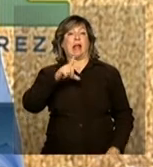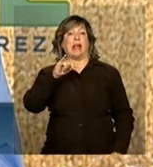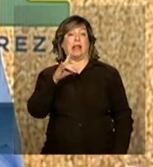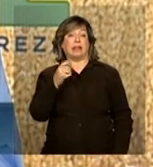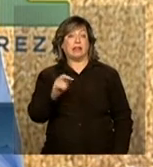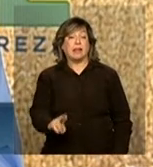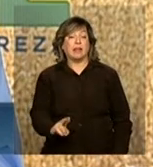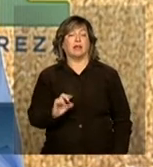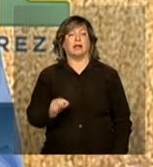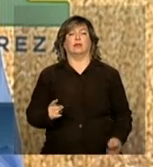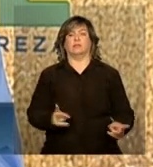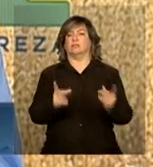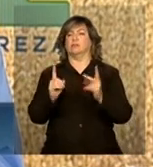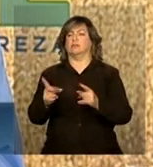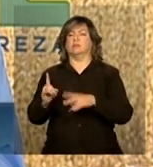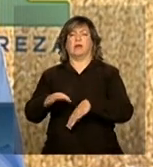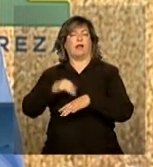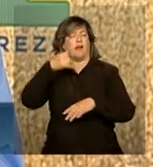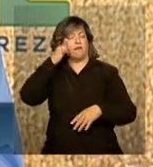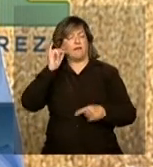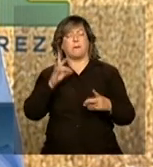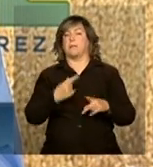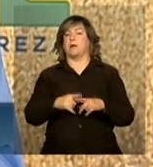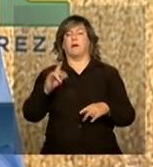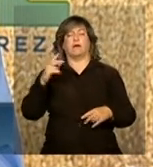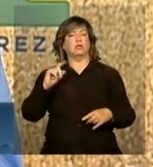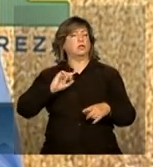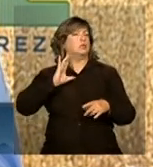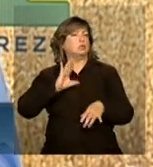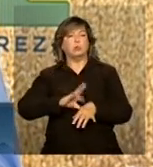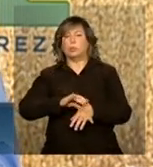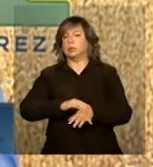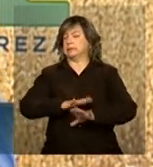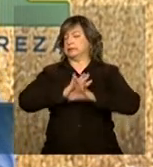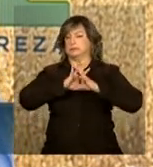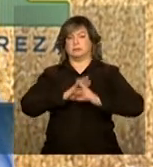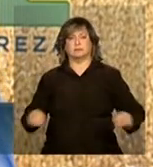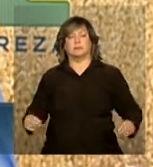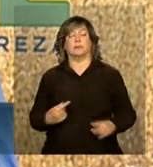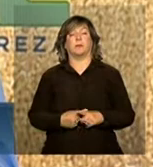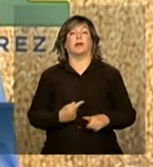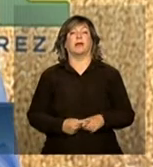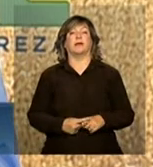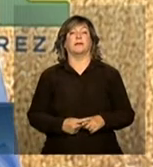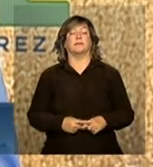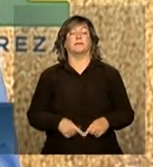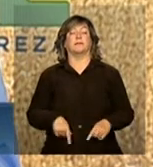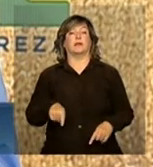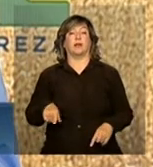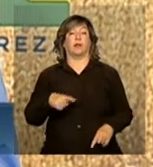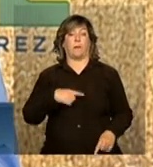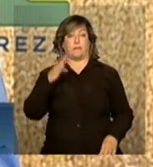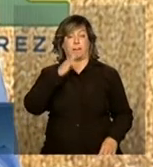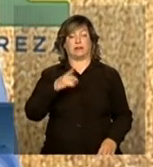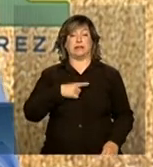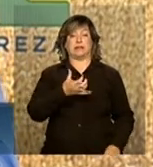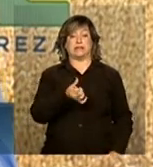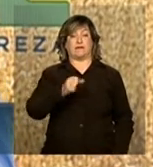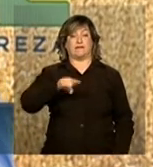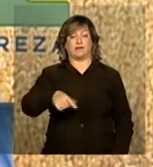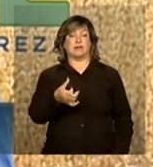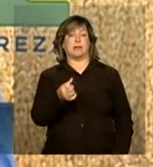nas exportações de carne bovina. O país fechou o ano com vendas no valor, senhora presidenta, de 6,6